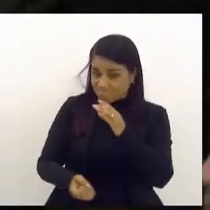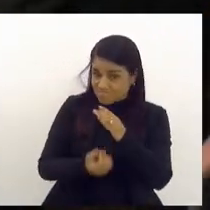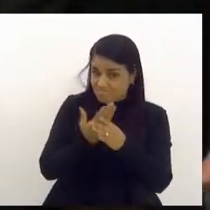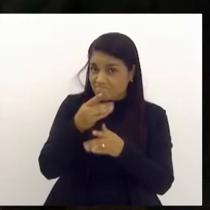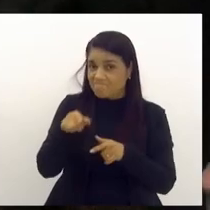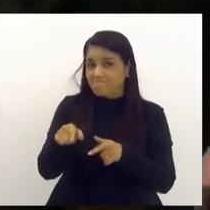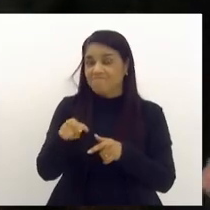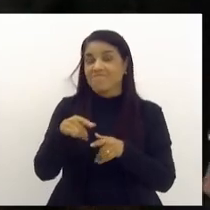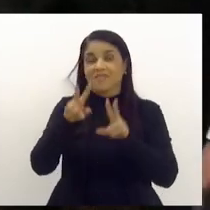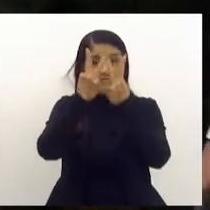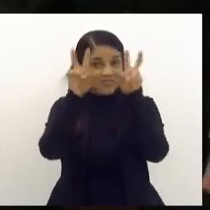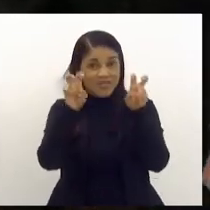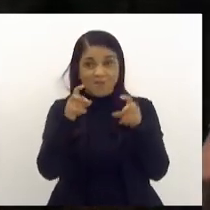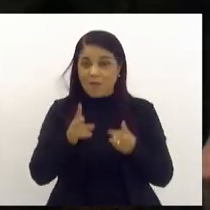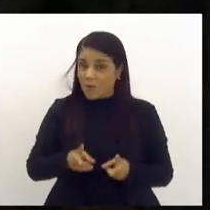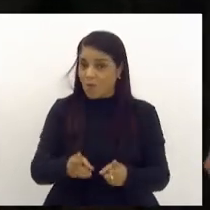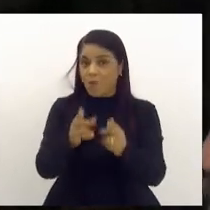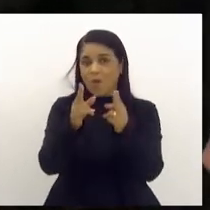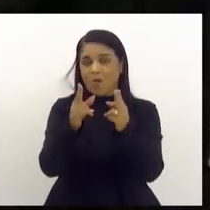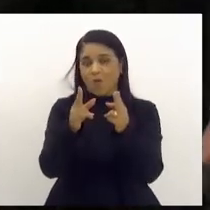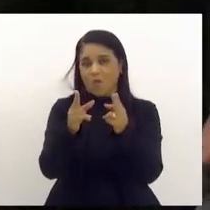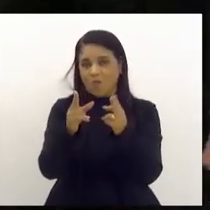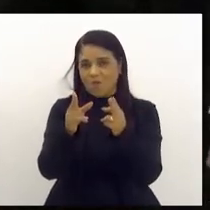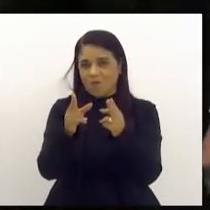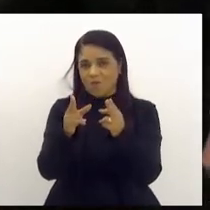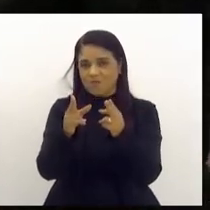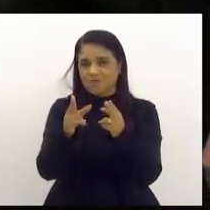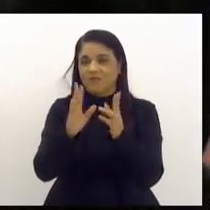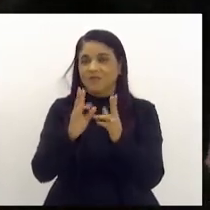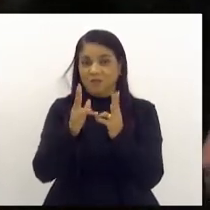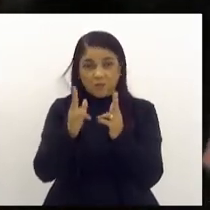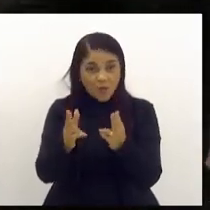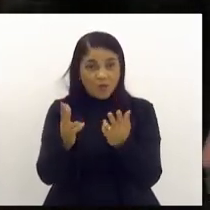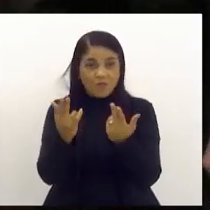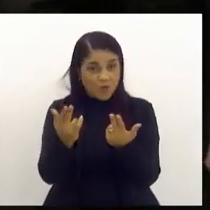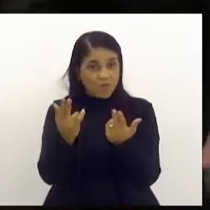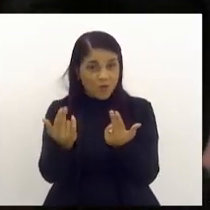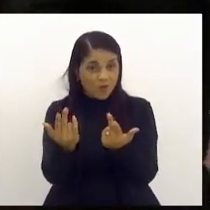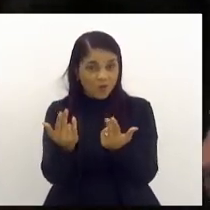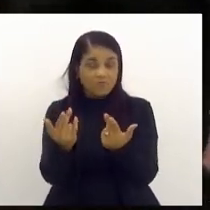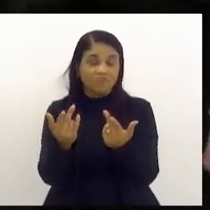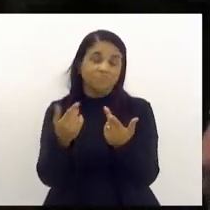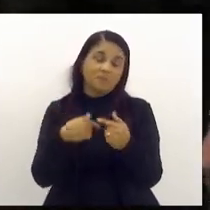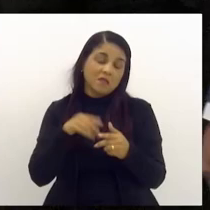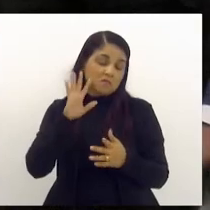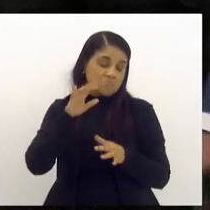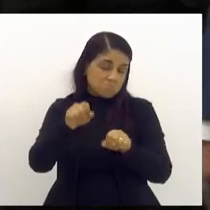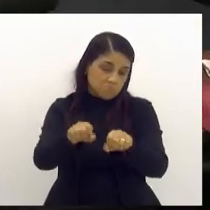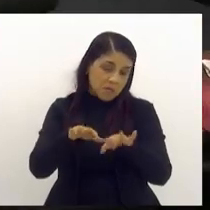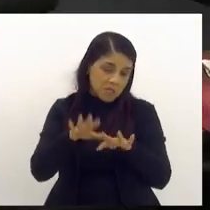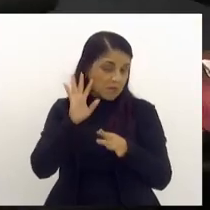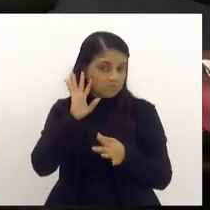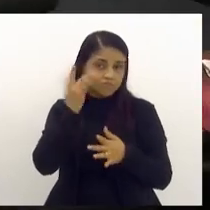tema. Então já tem hipótese para isso ir por outra linha e o plenário decide.